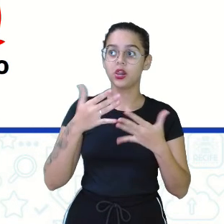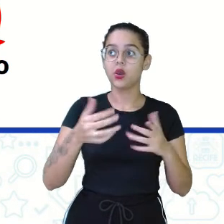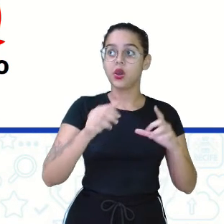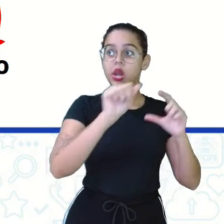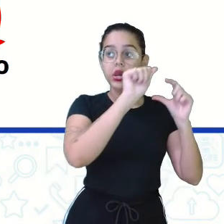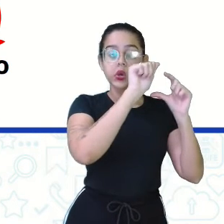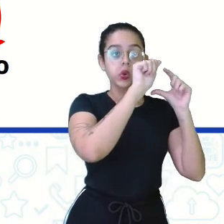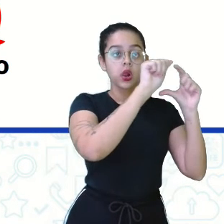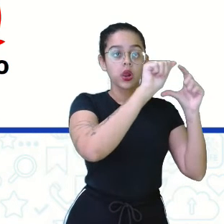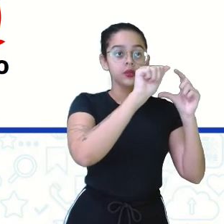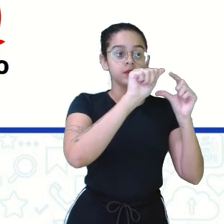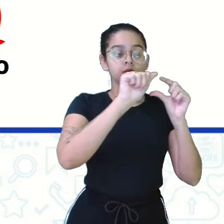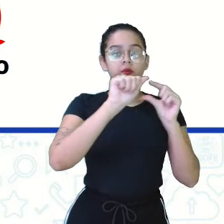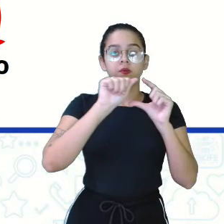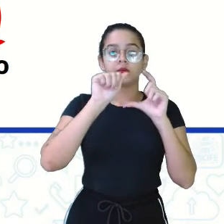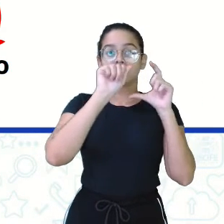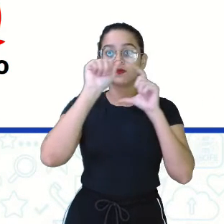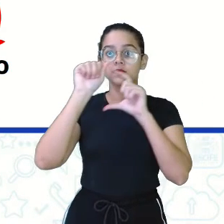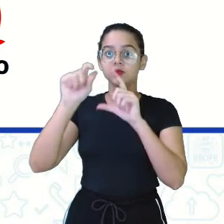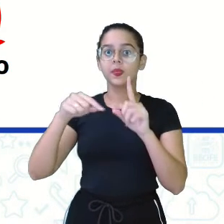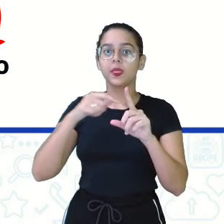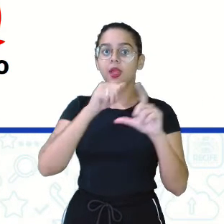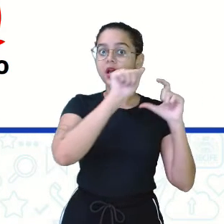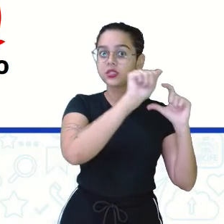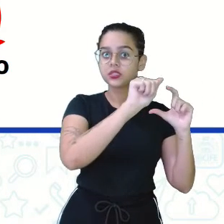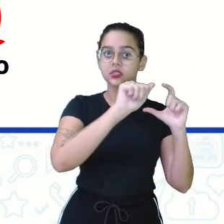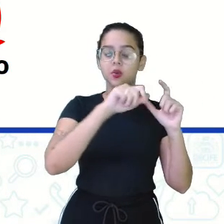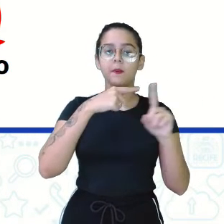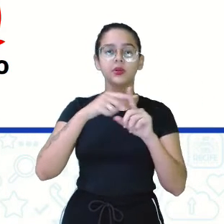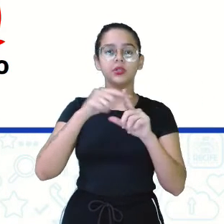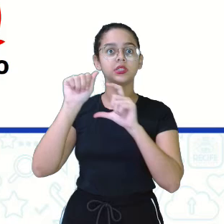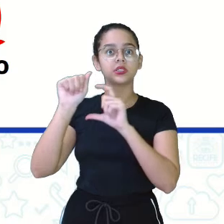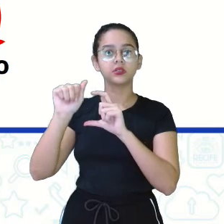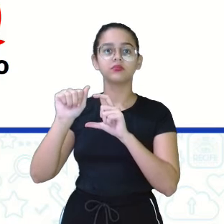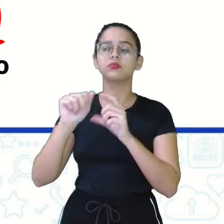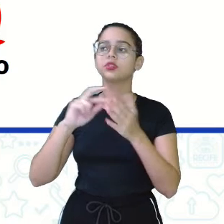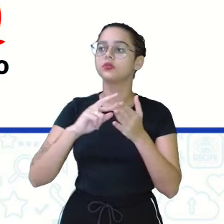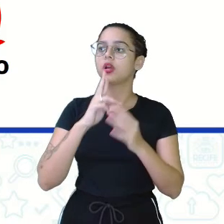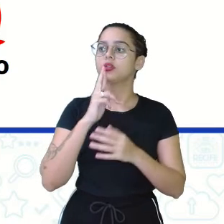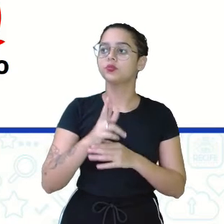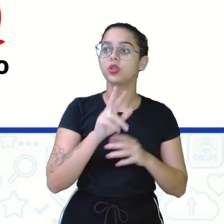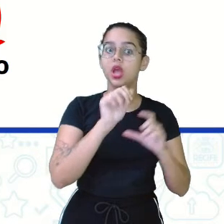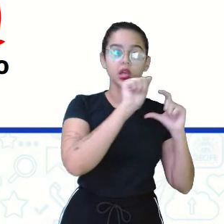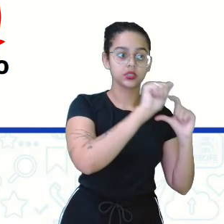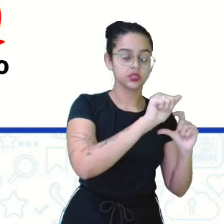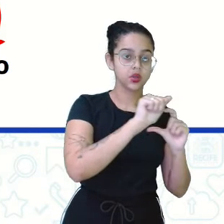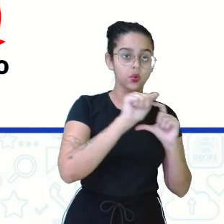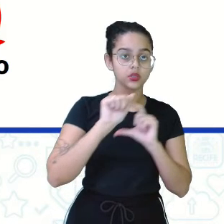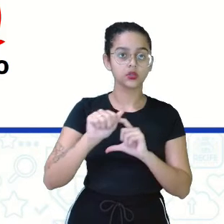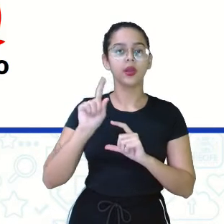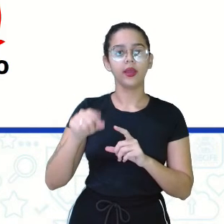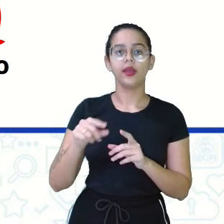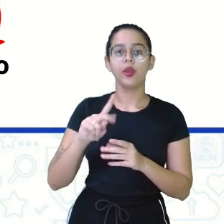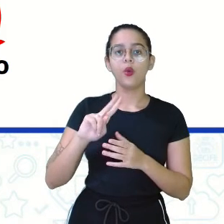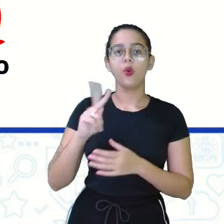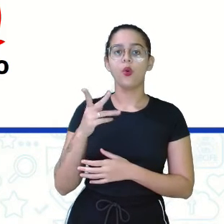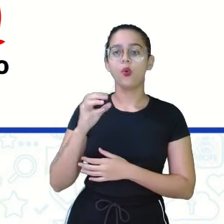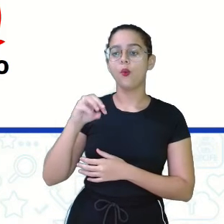azão, vai dar o quê? Azão, que é um homozigoto